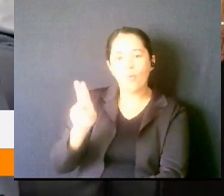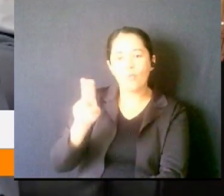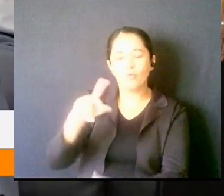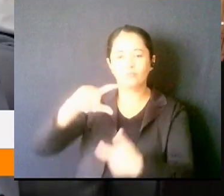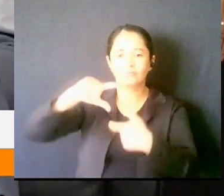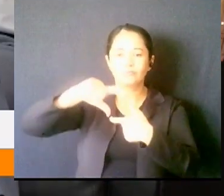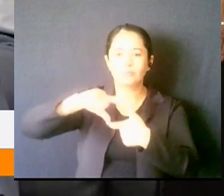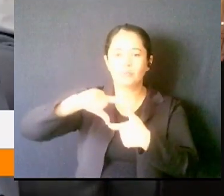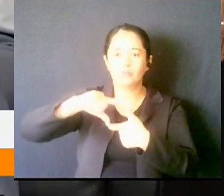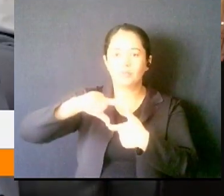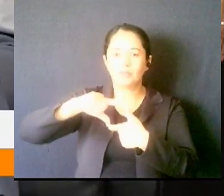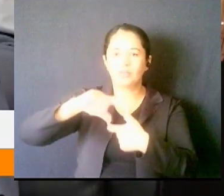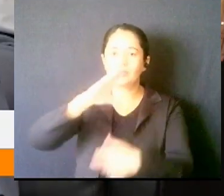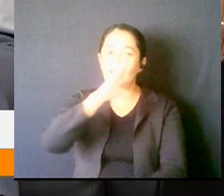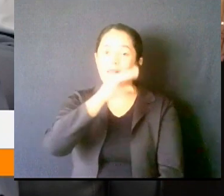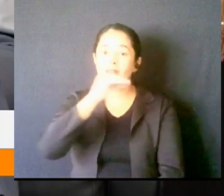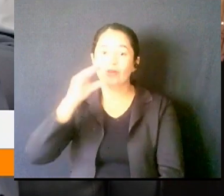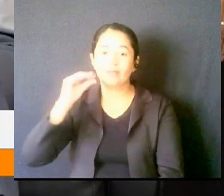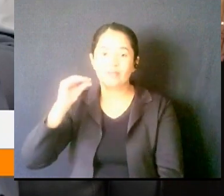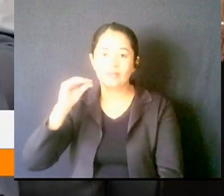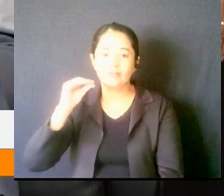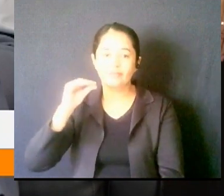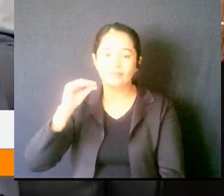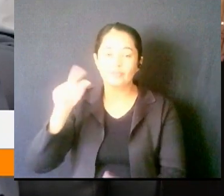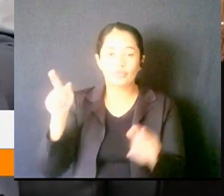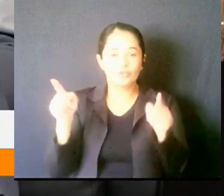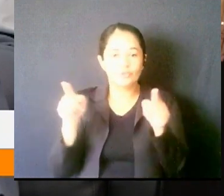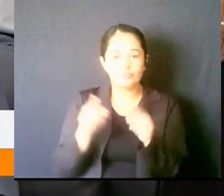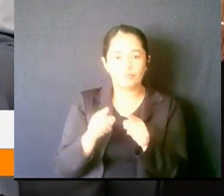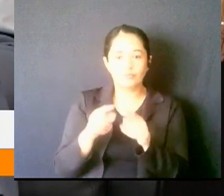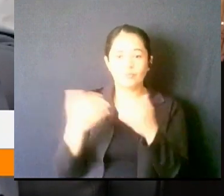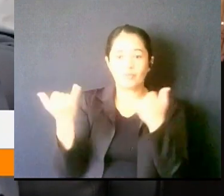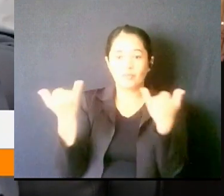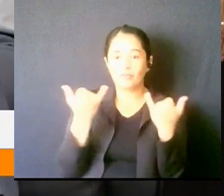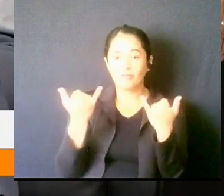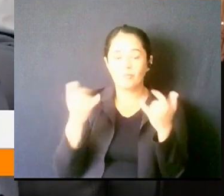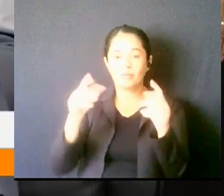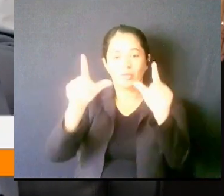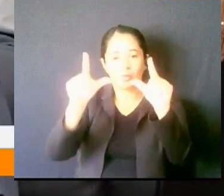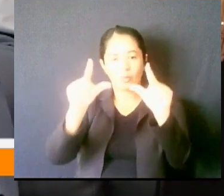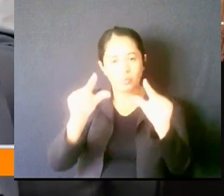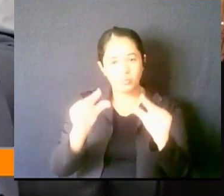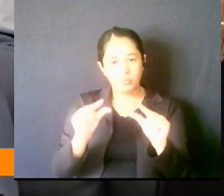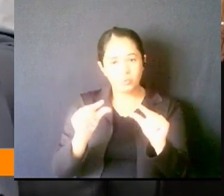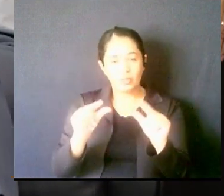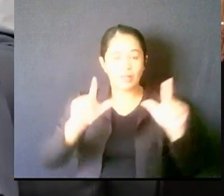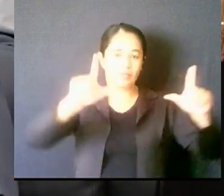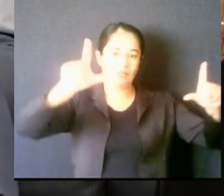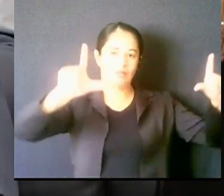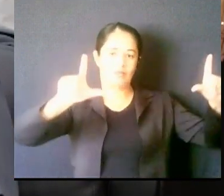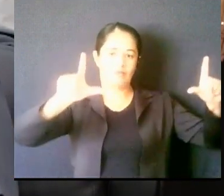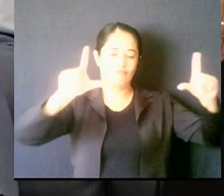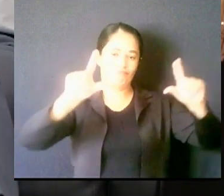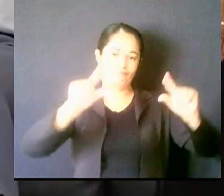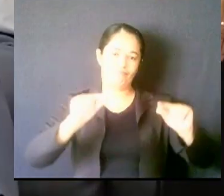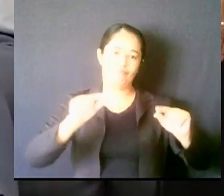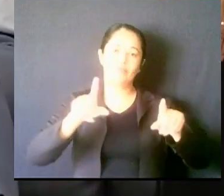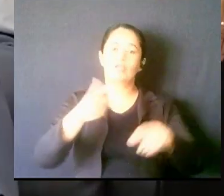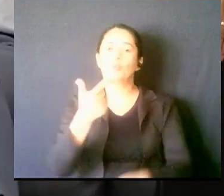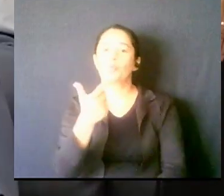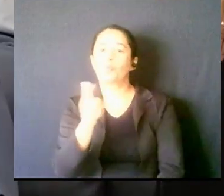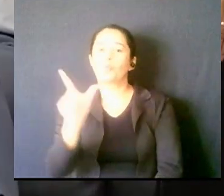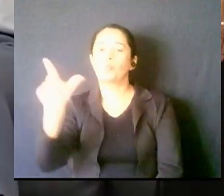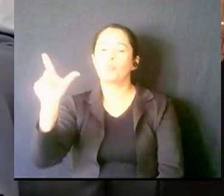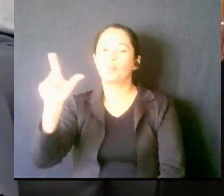adolescentes. Temos menos campanhas na televisão sobre isso. E outro problema, é difícil